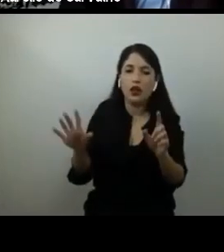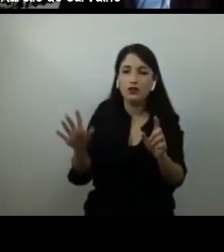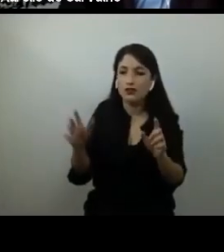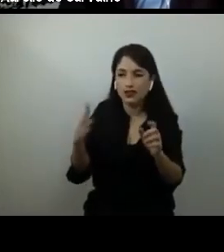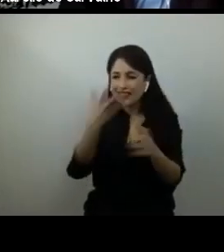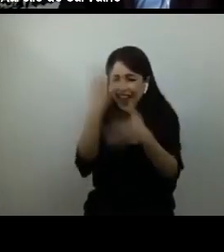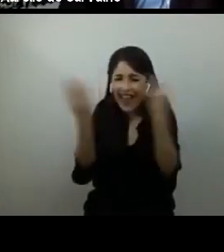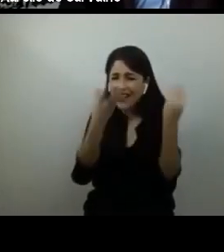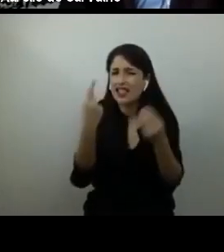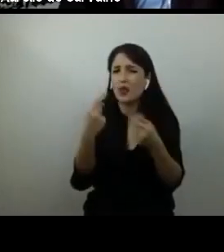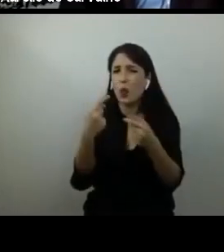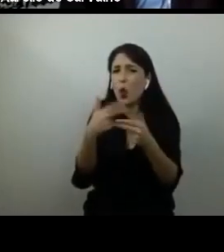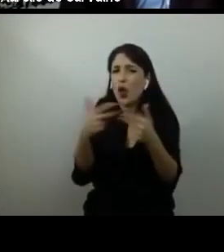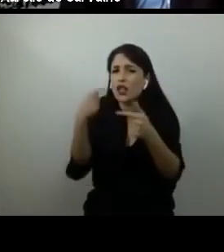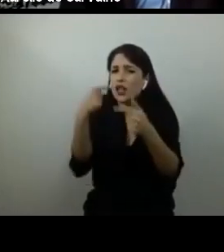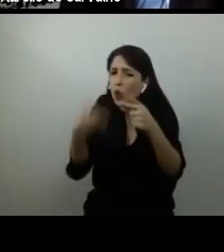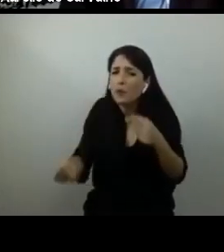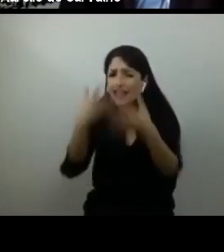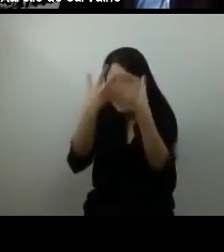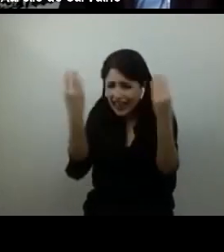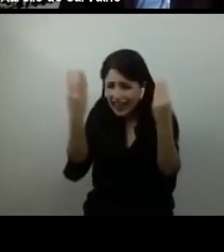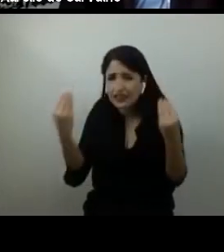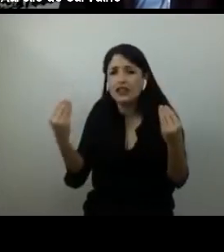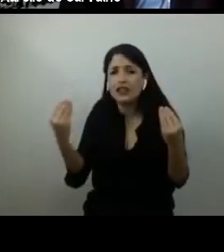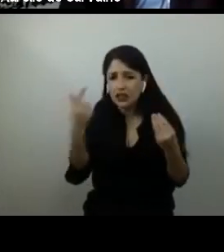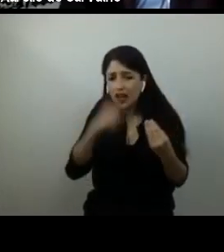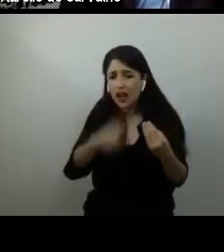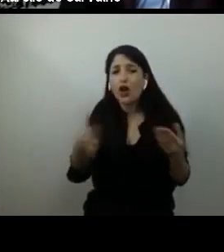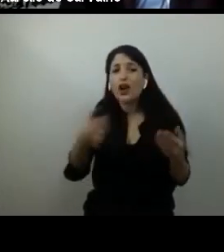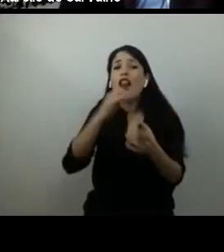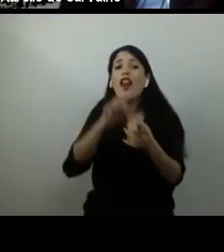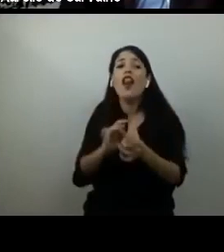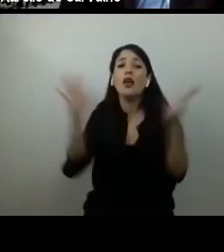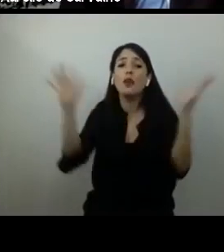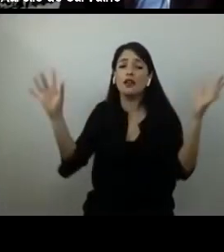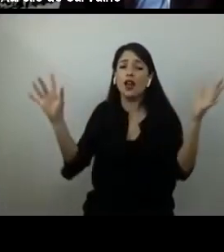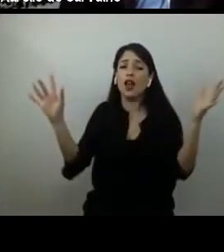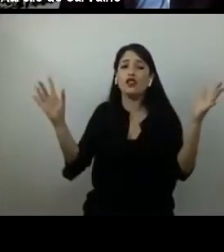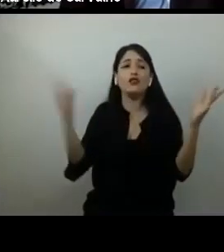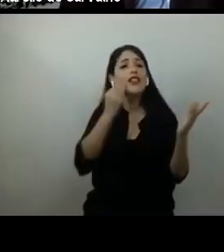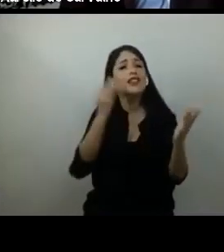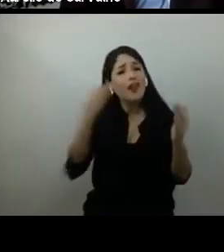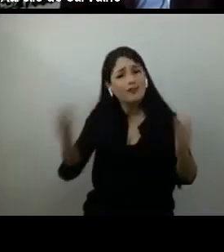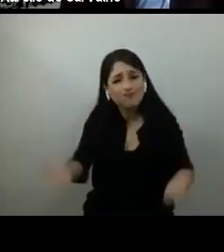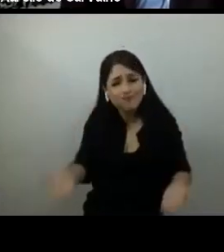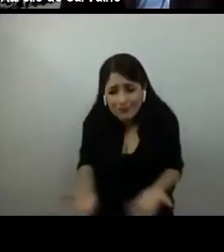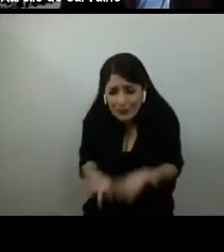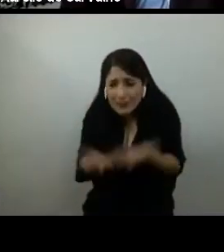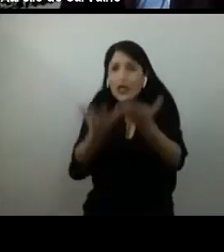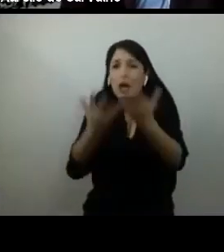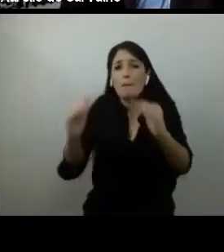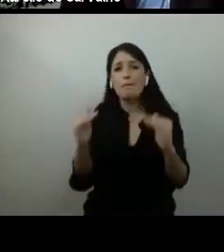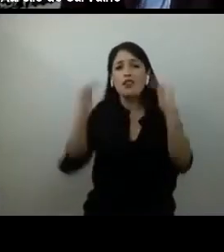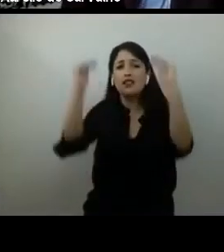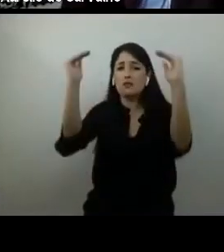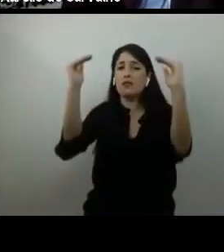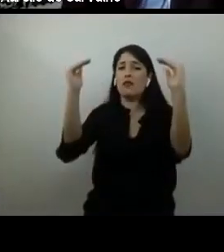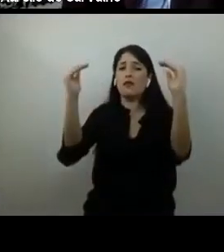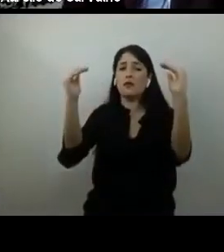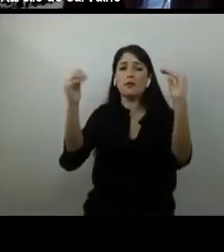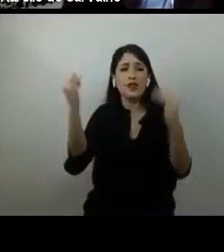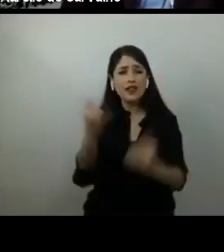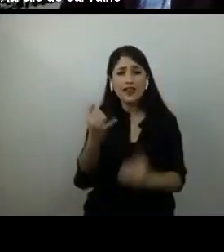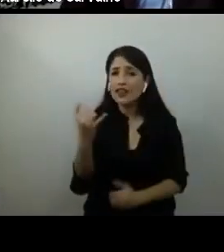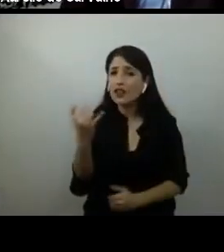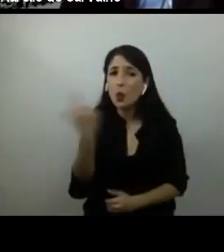preservar esse bem maior que é a liberdade. Sem a liberdade, nós não vamos conseguir recuperar um sonho de